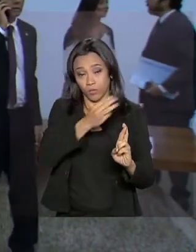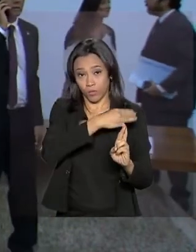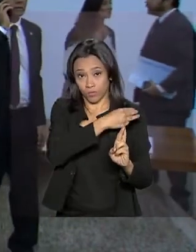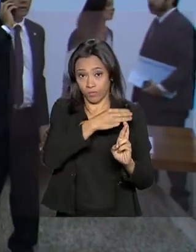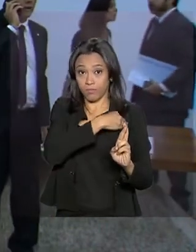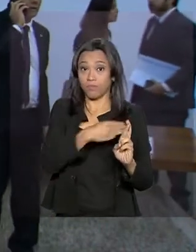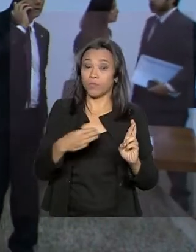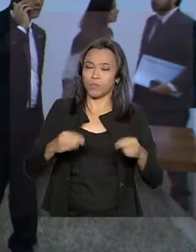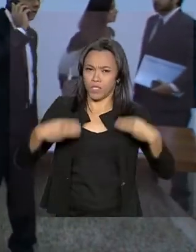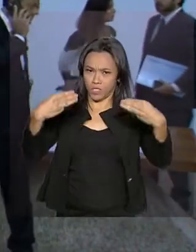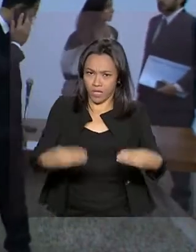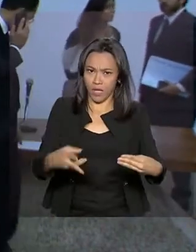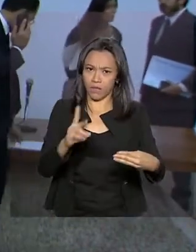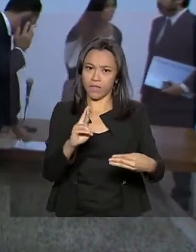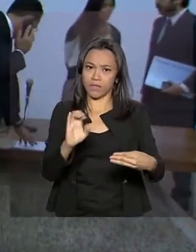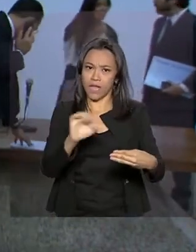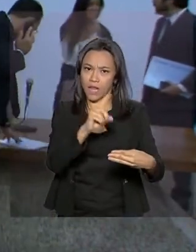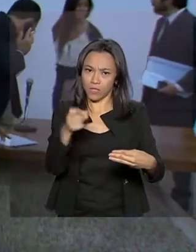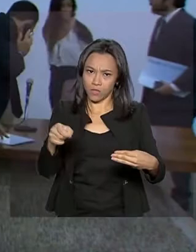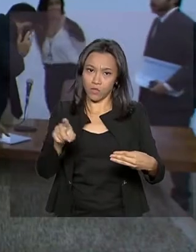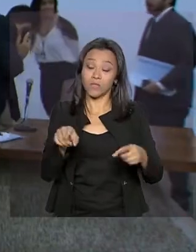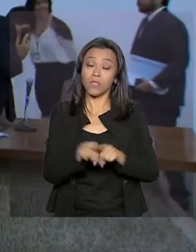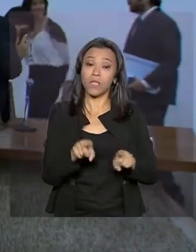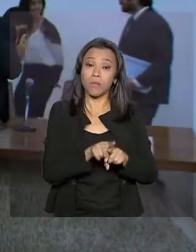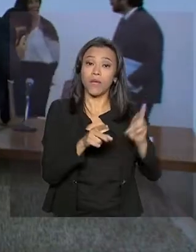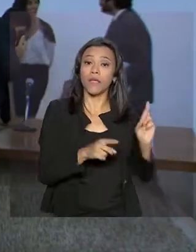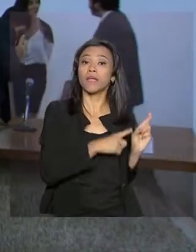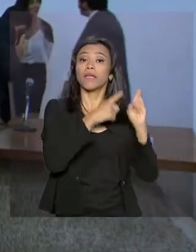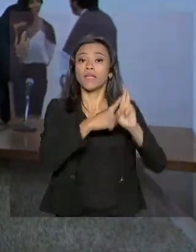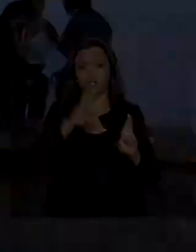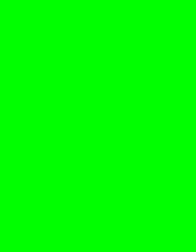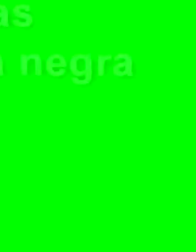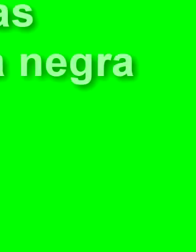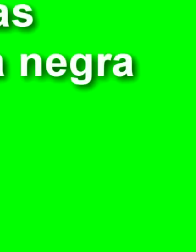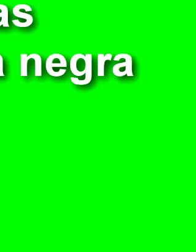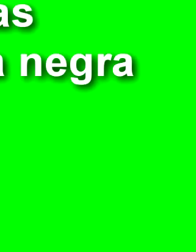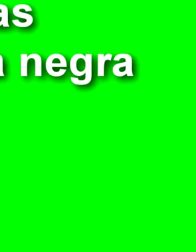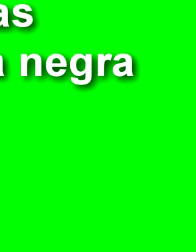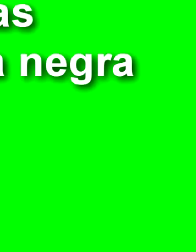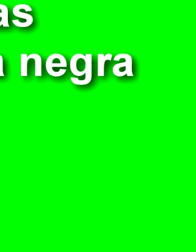e gestores de polícias estaduais brasileiras.